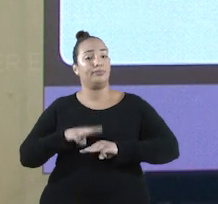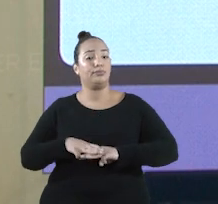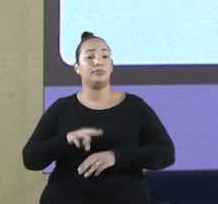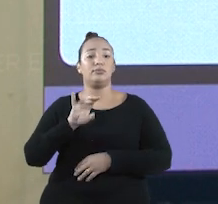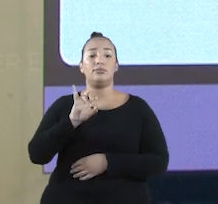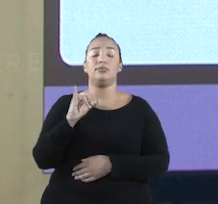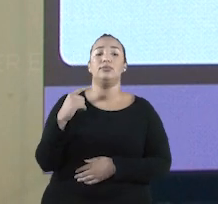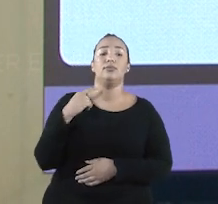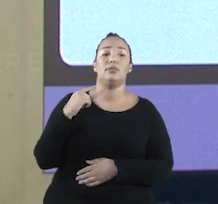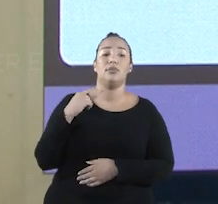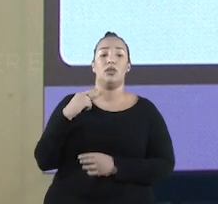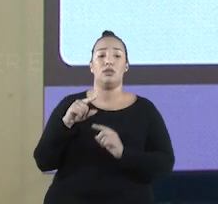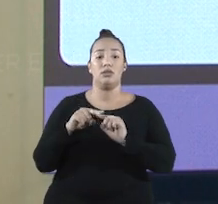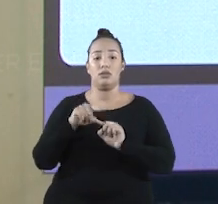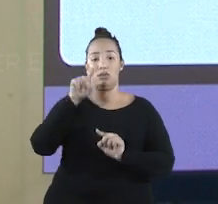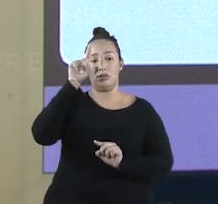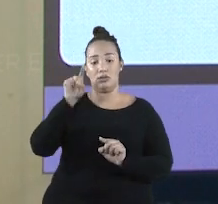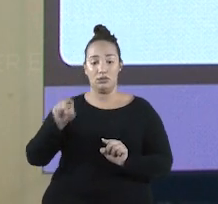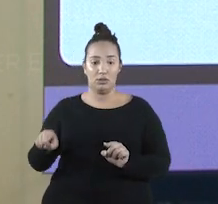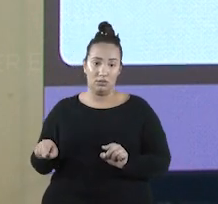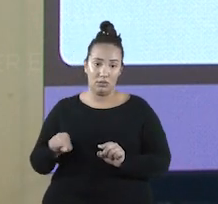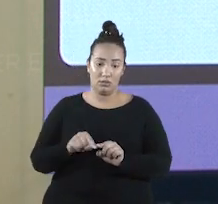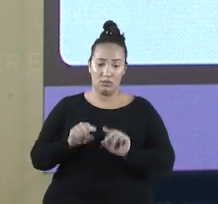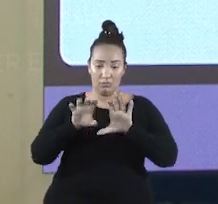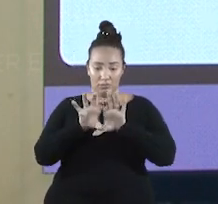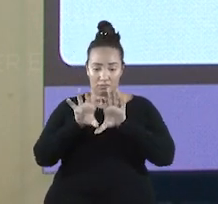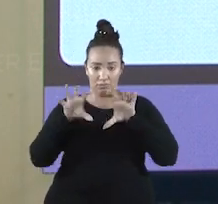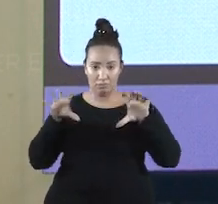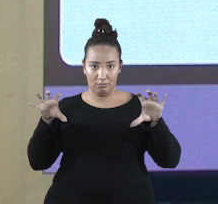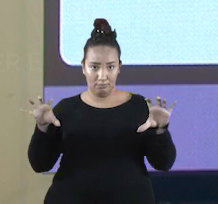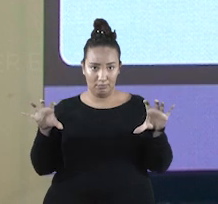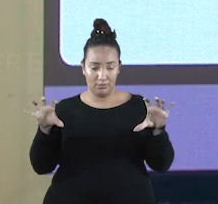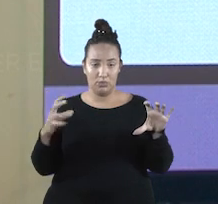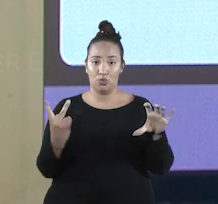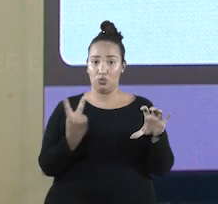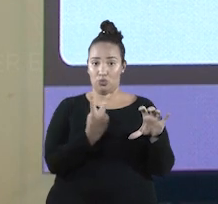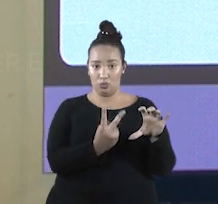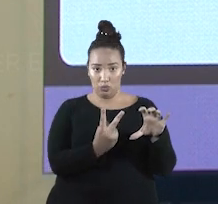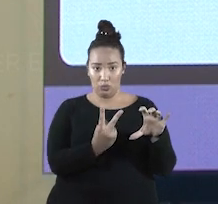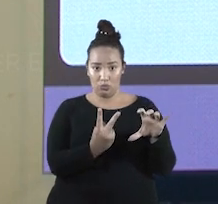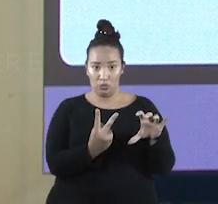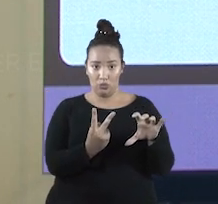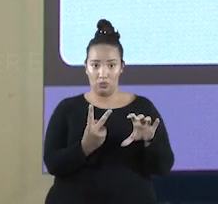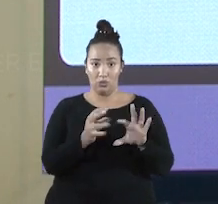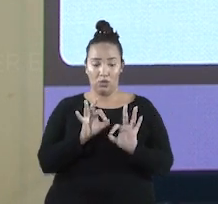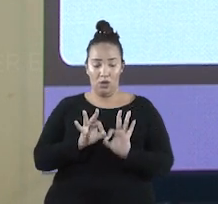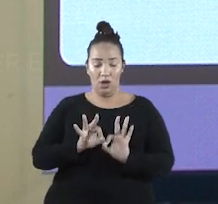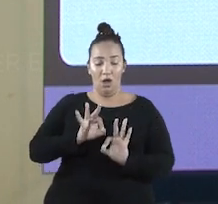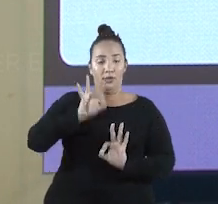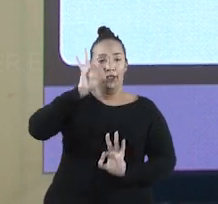quando temos um caso de um triângulo retângulo dividido em outros dois triângulos retângulos